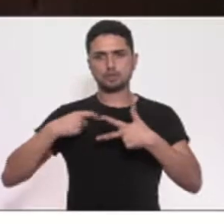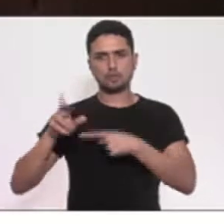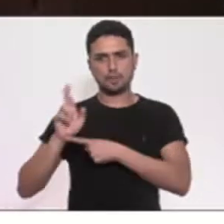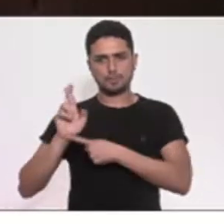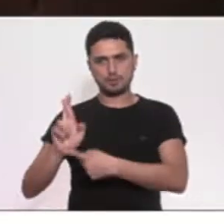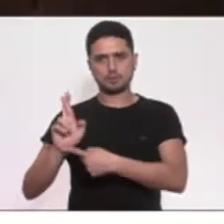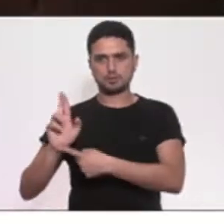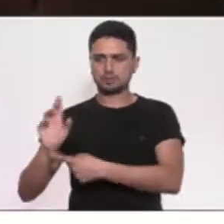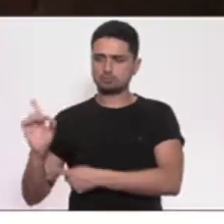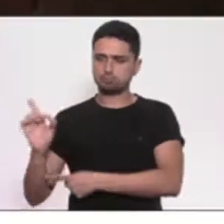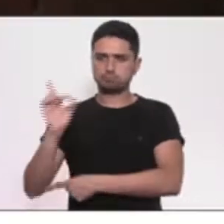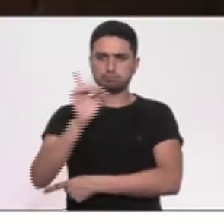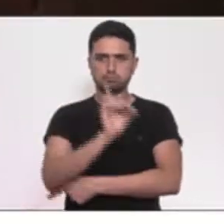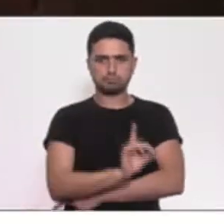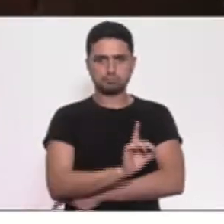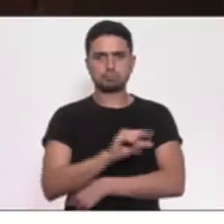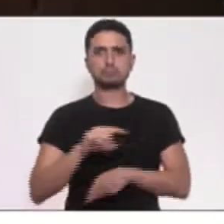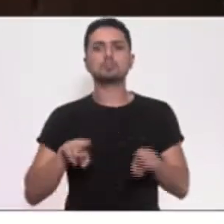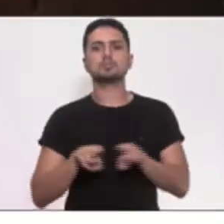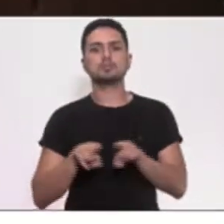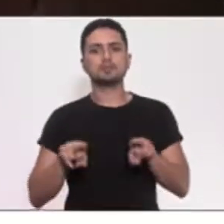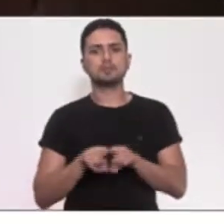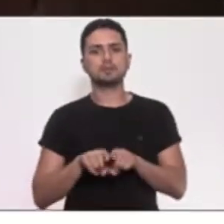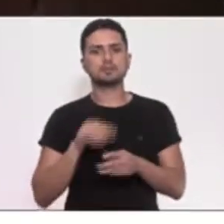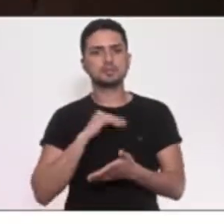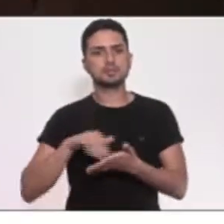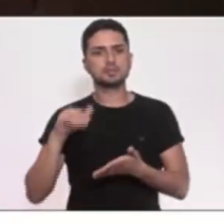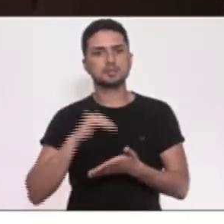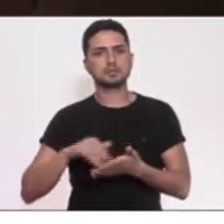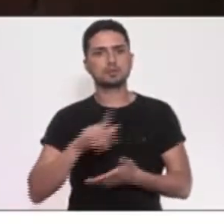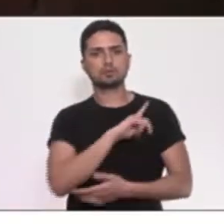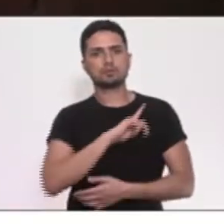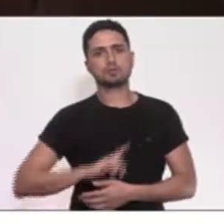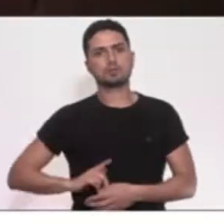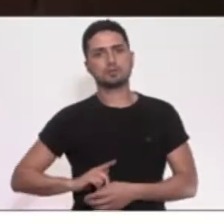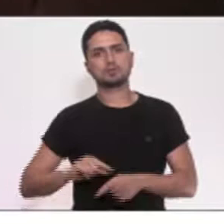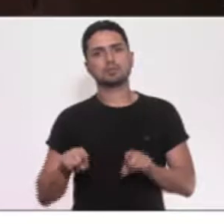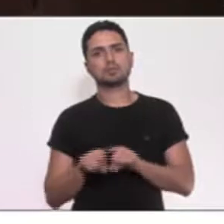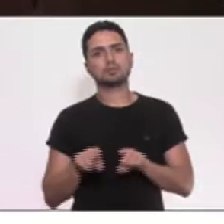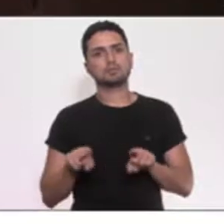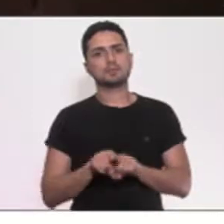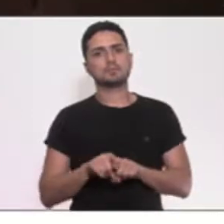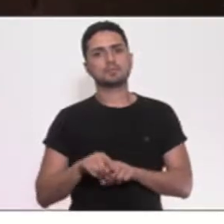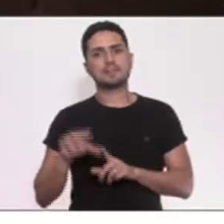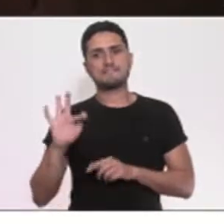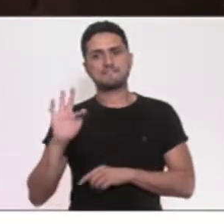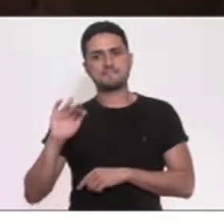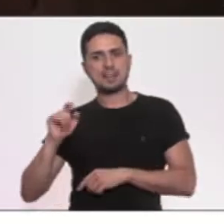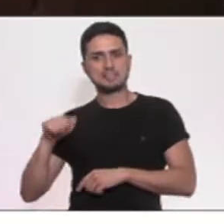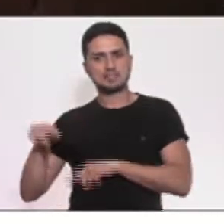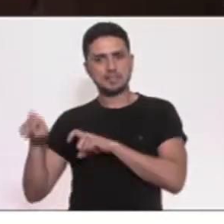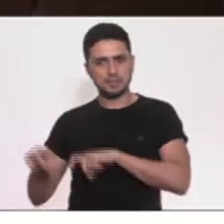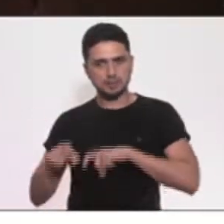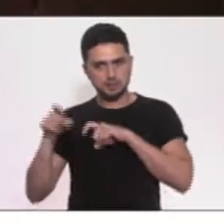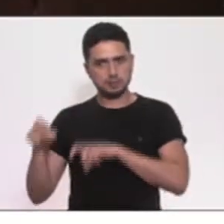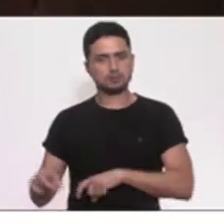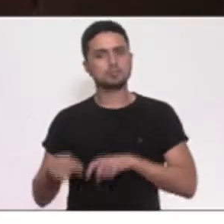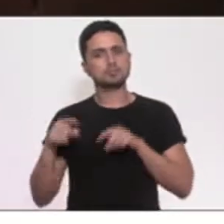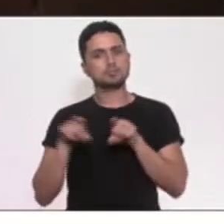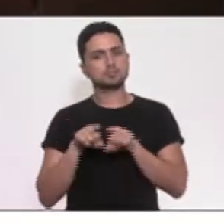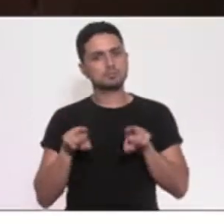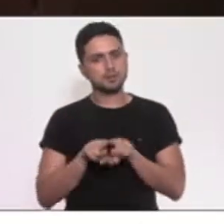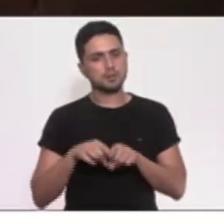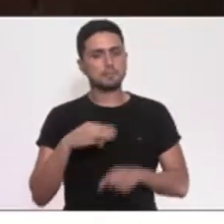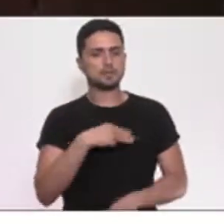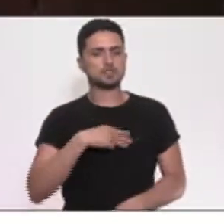Governança, da Secretaria de Estado de Fazenda, do Tribunal de Contas do Estado do Rio de Janeiro, Tribunal de Justiça do Estado do Rio de Janeiro,